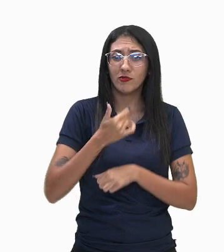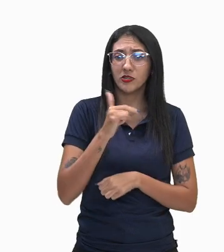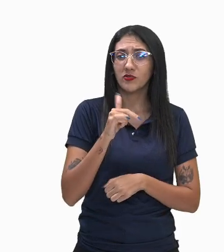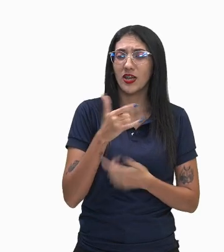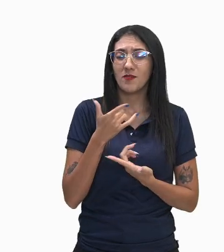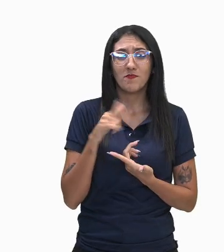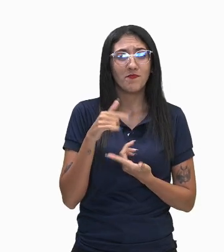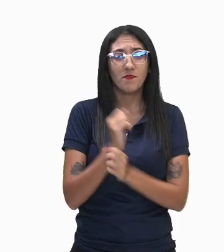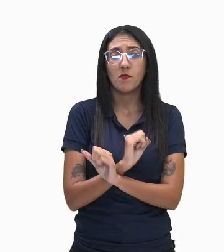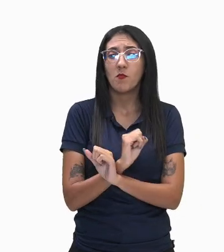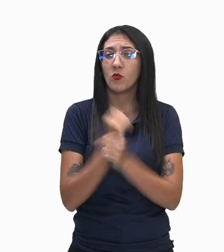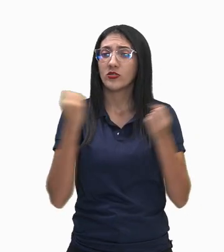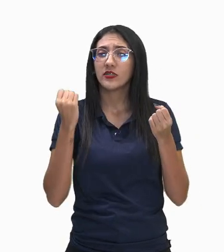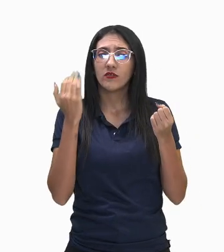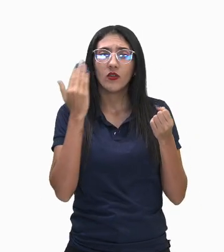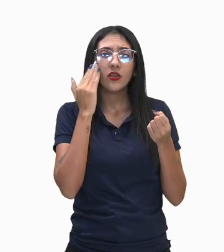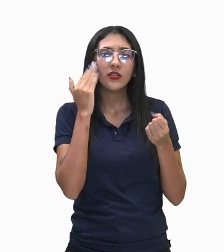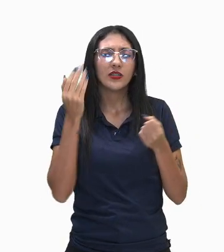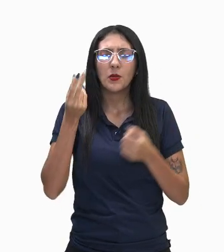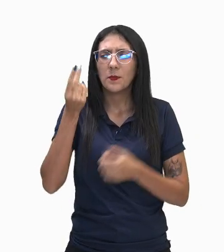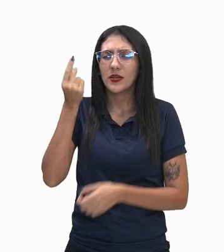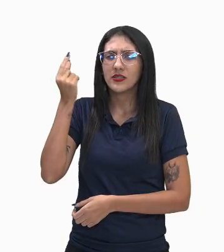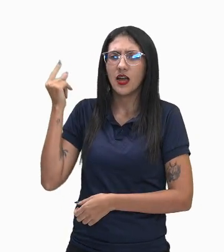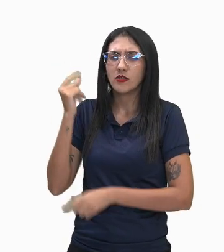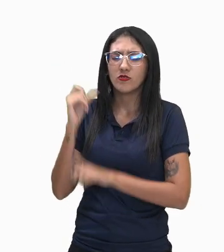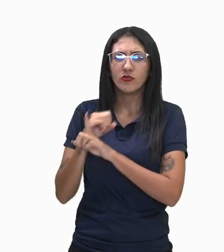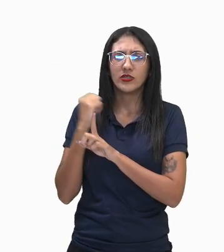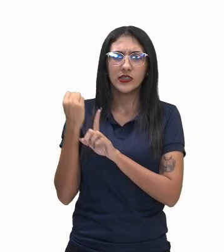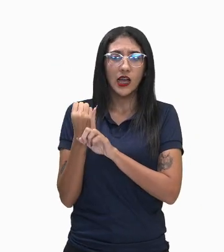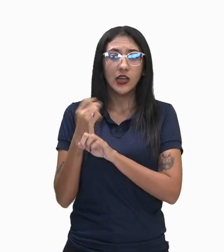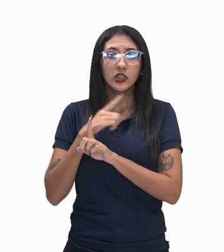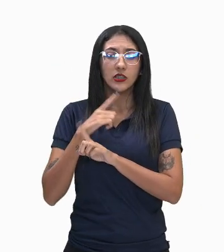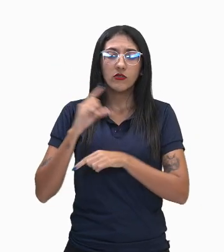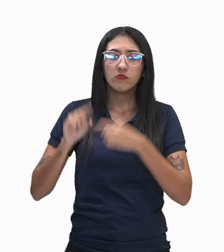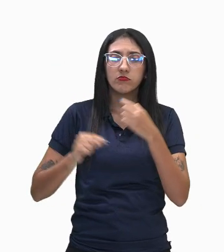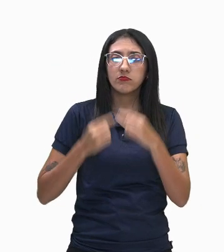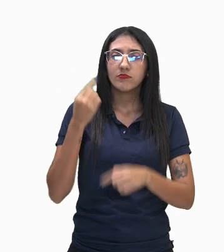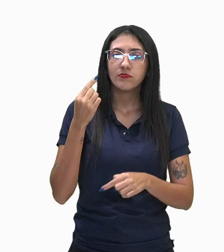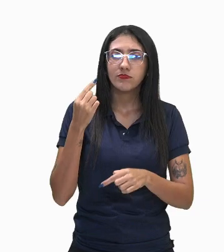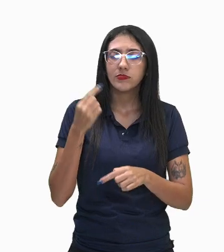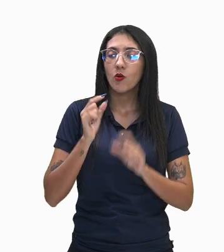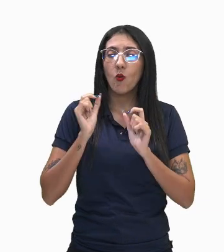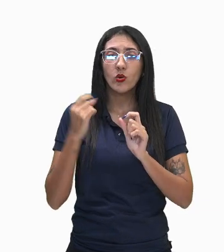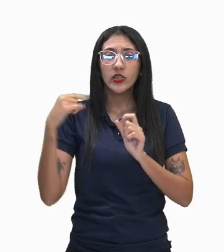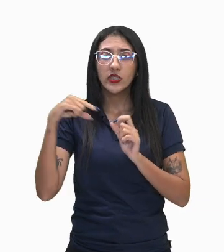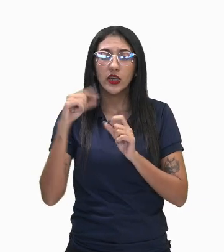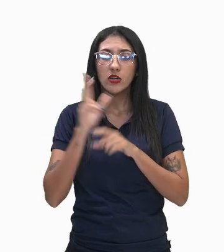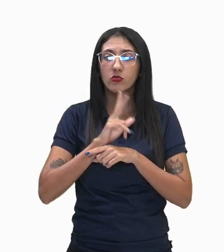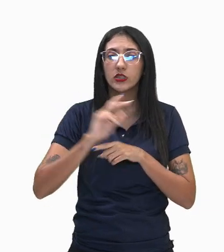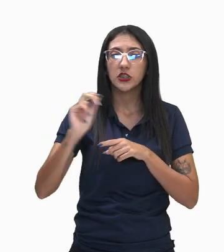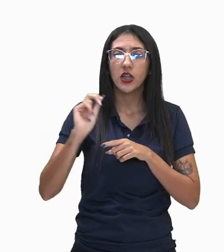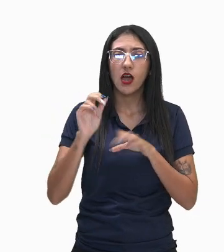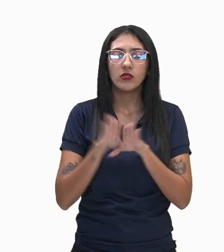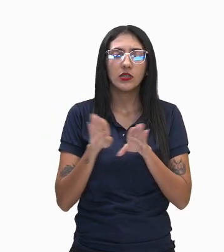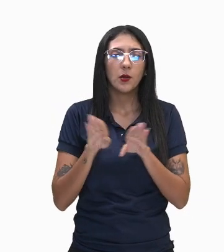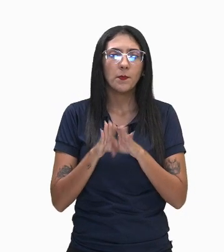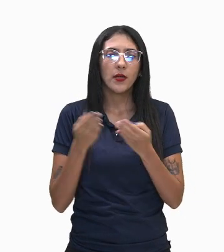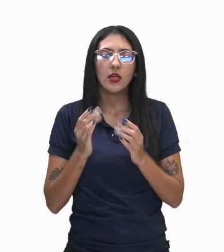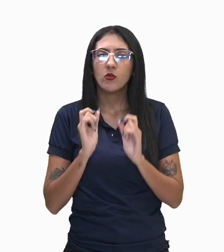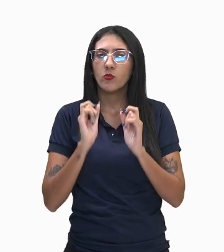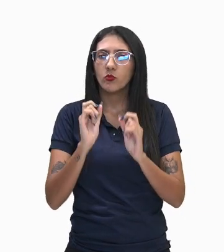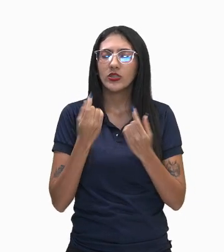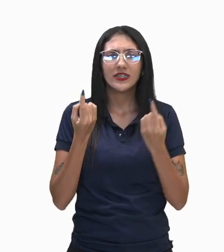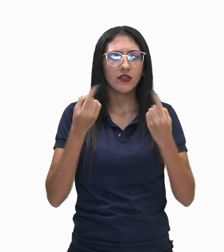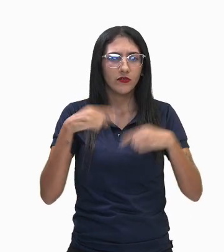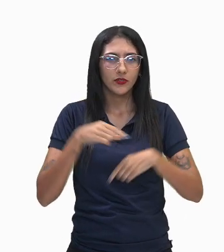entender como as sociedades evoluíram, quais foram suas conquistas e desafios. A relação